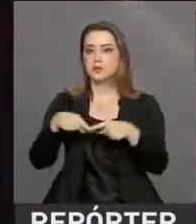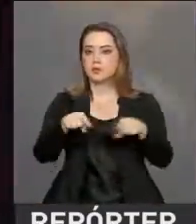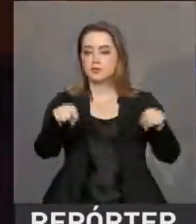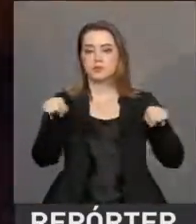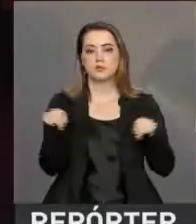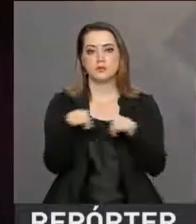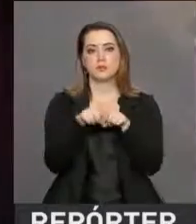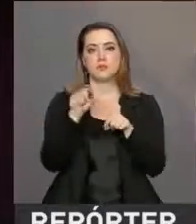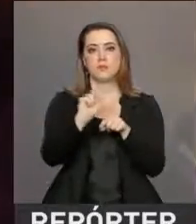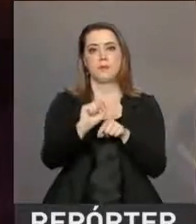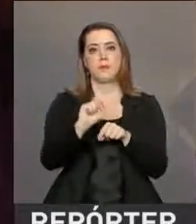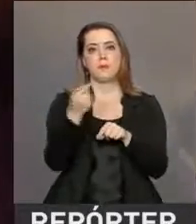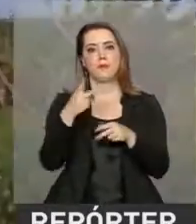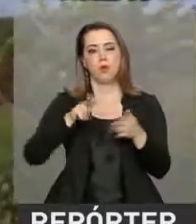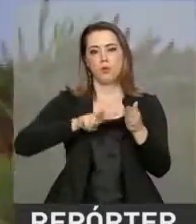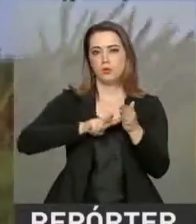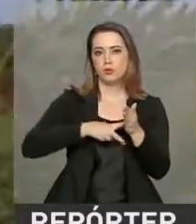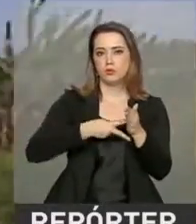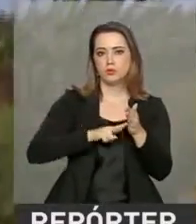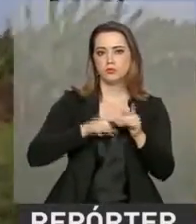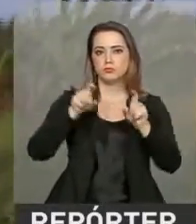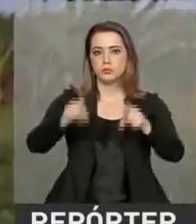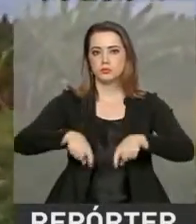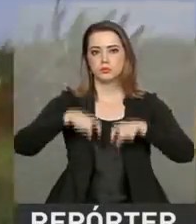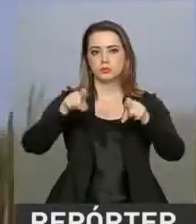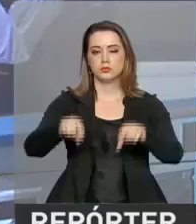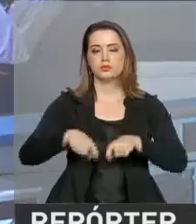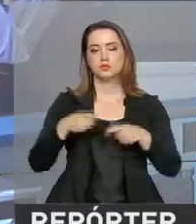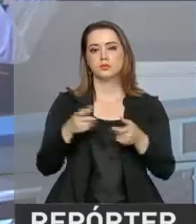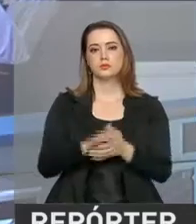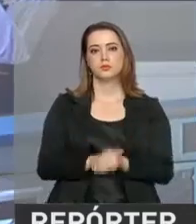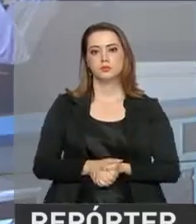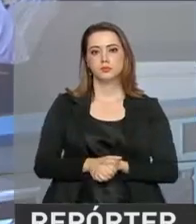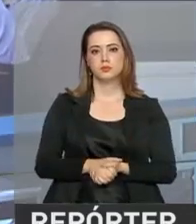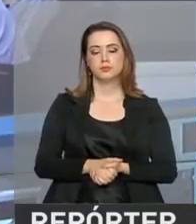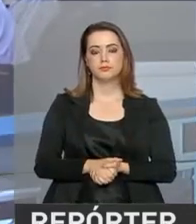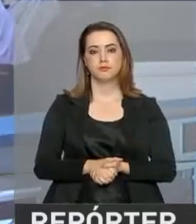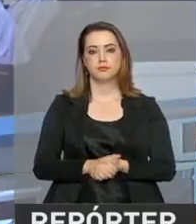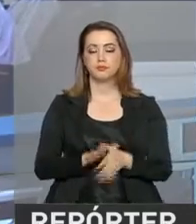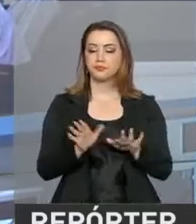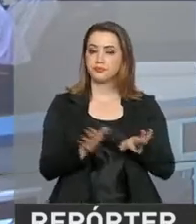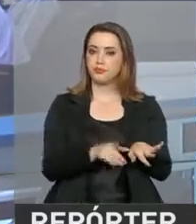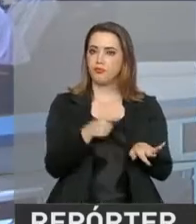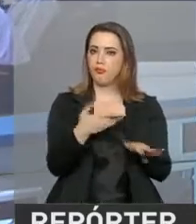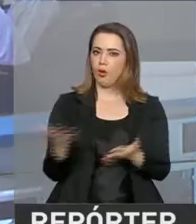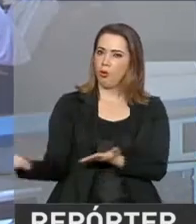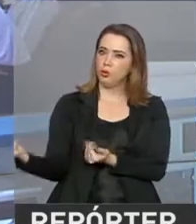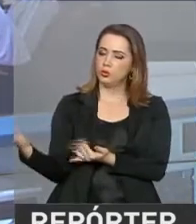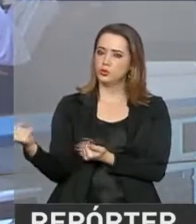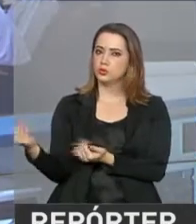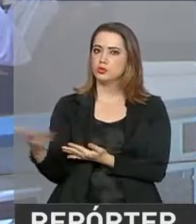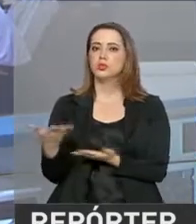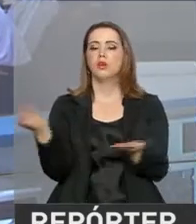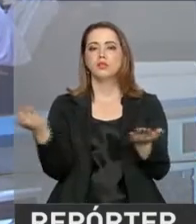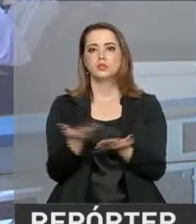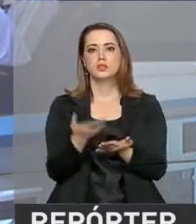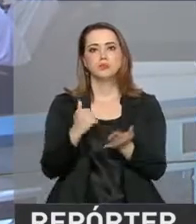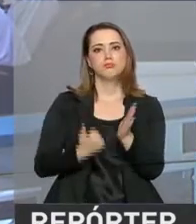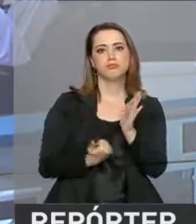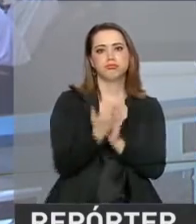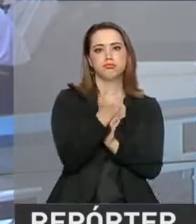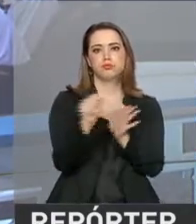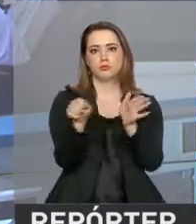ou o sindicato dos trabalhadores rurais da região o adolescente brasileiro tem usado mais drogas e se